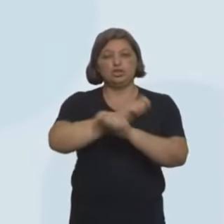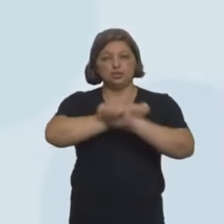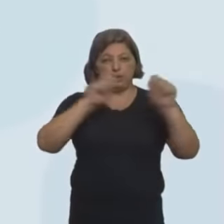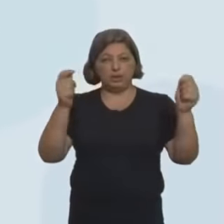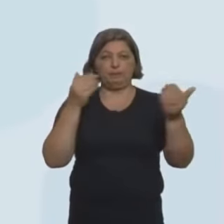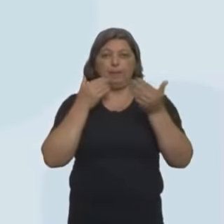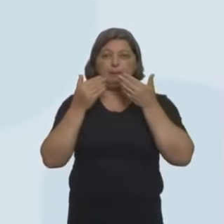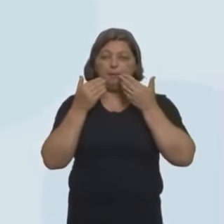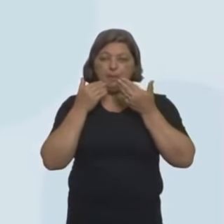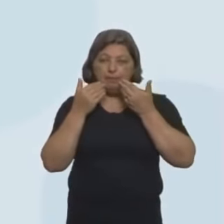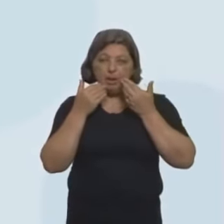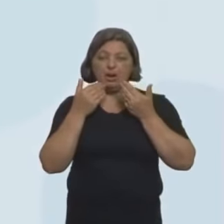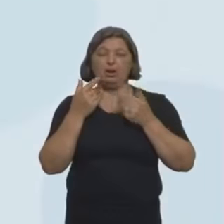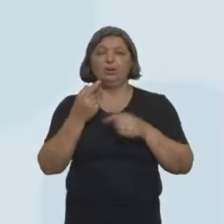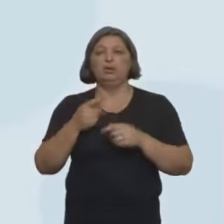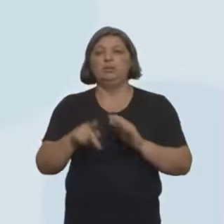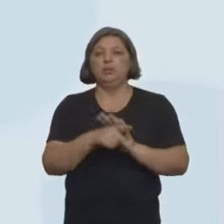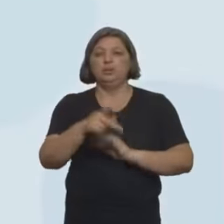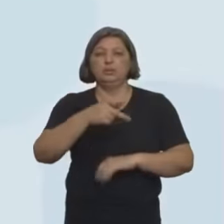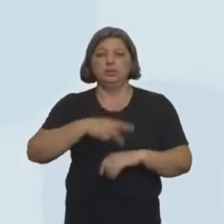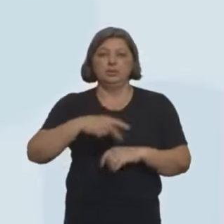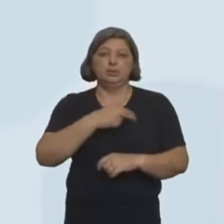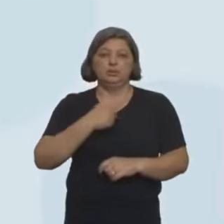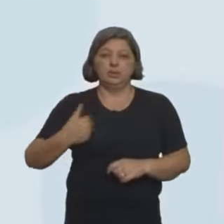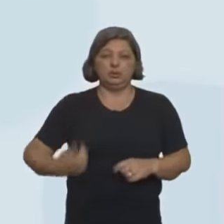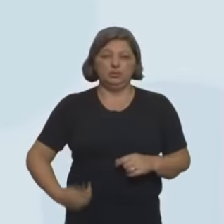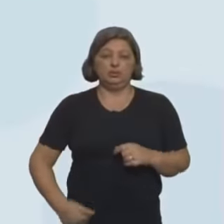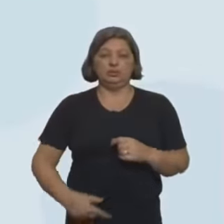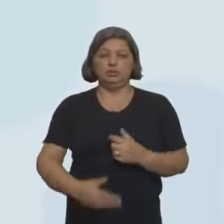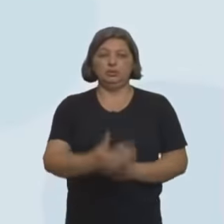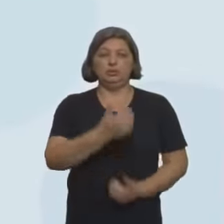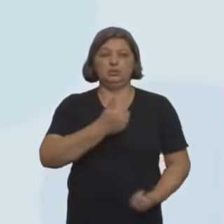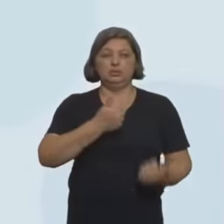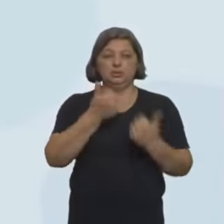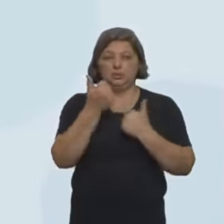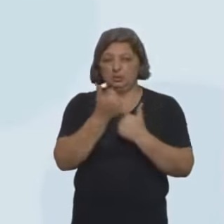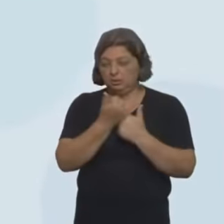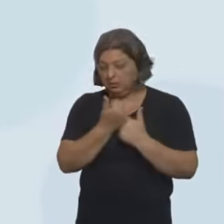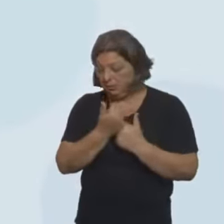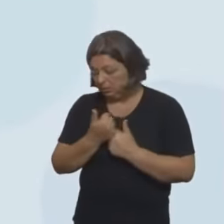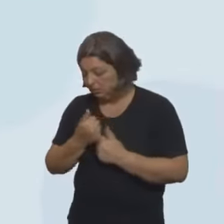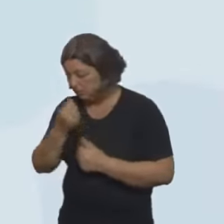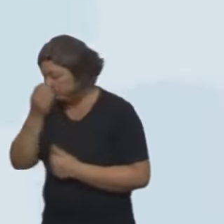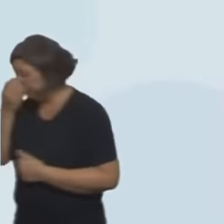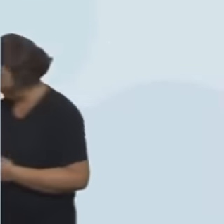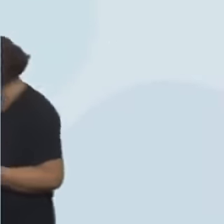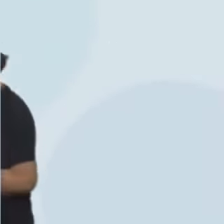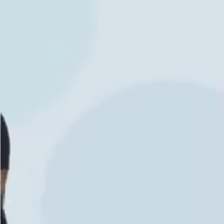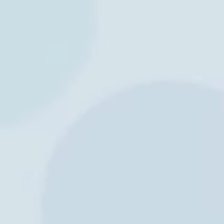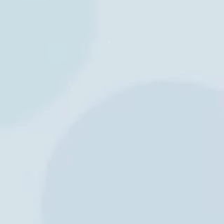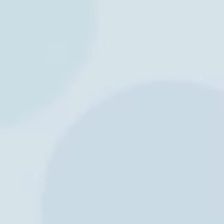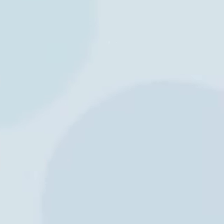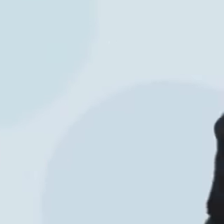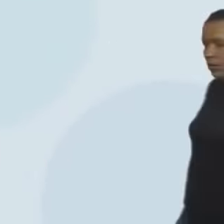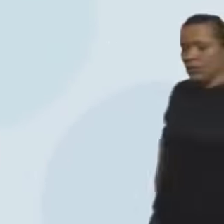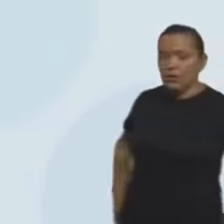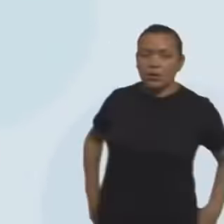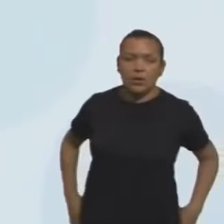estão implementando esse programa lá também nas escolas públicas, e eles contaram as experiências que eles têm